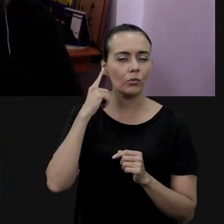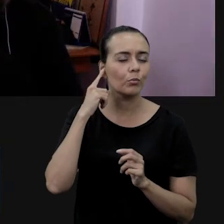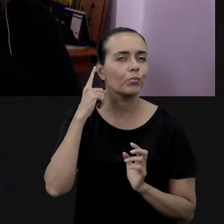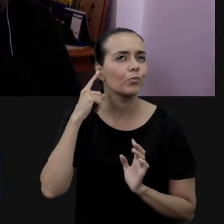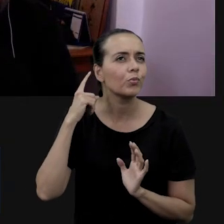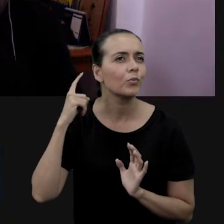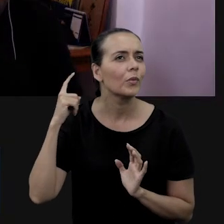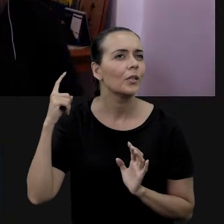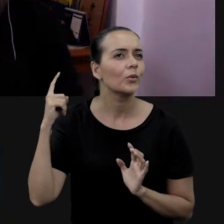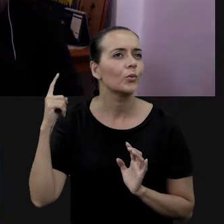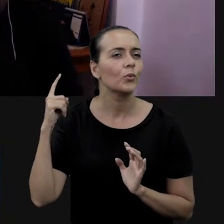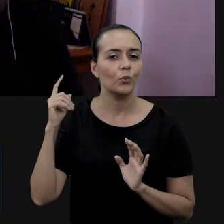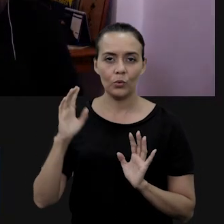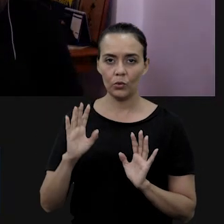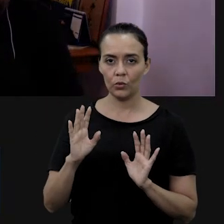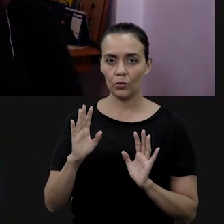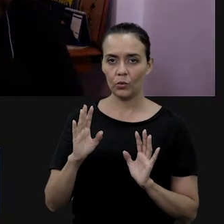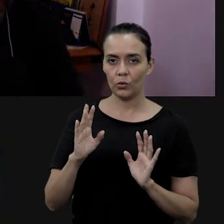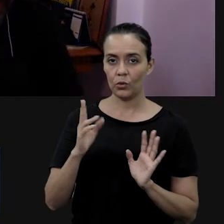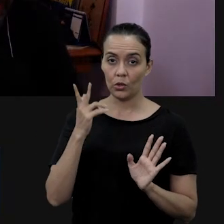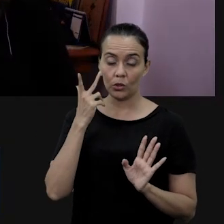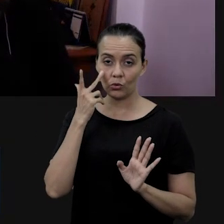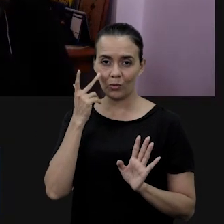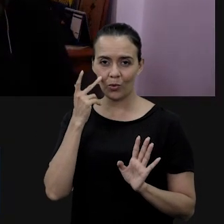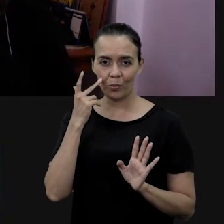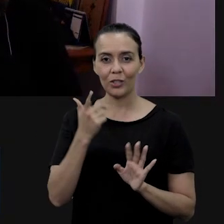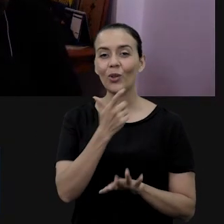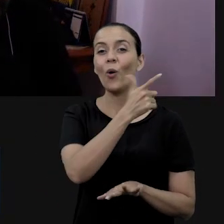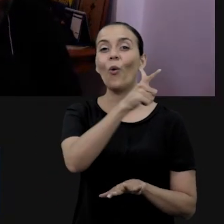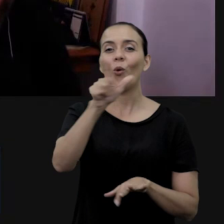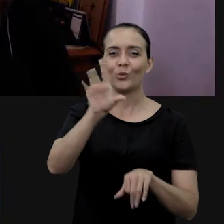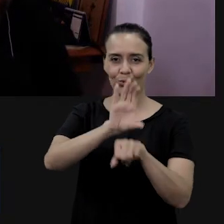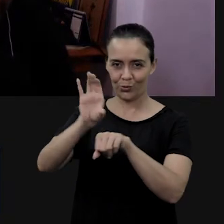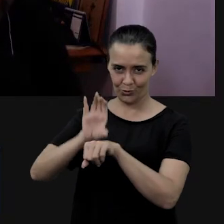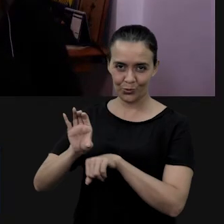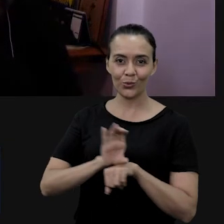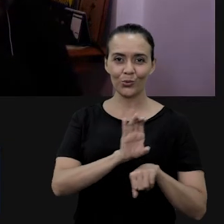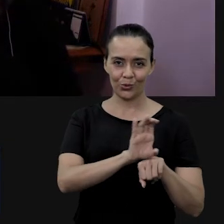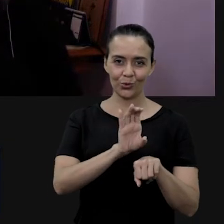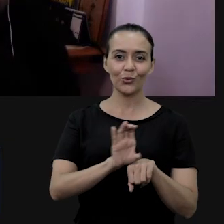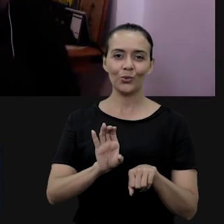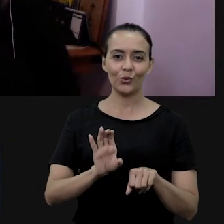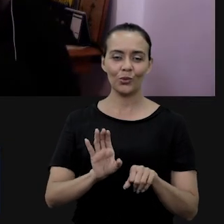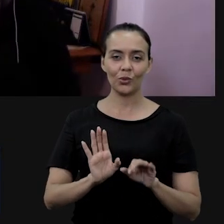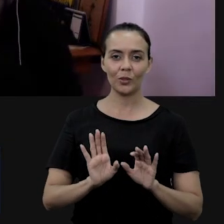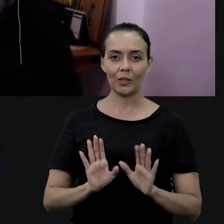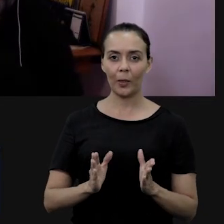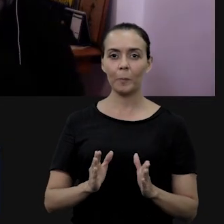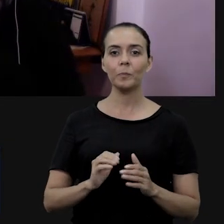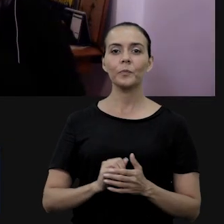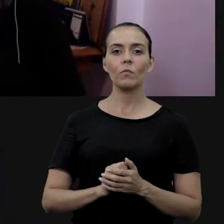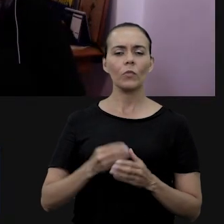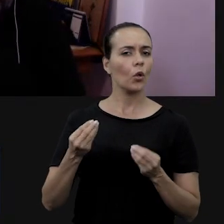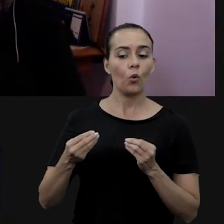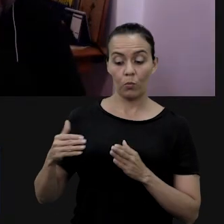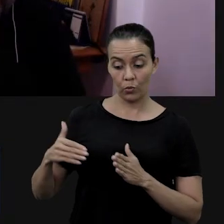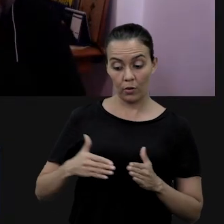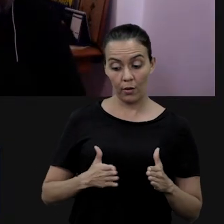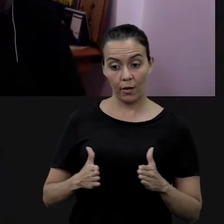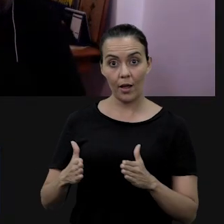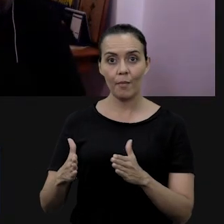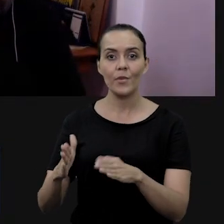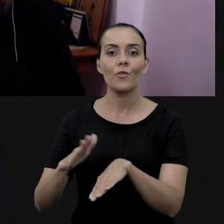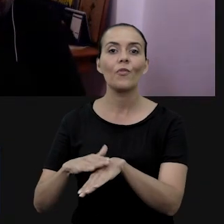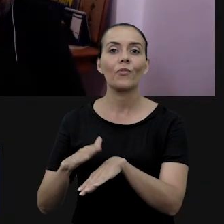essa parte que normalmente vem de outros jeitos. Até a gente vai comentar, assim, acho, para o caminho